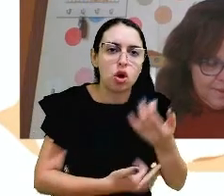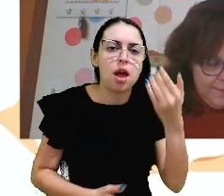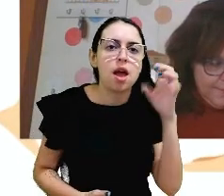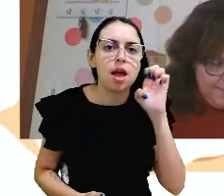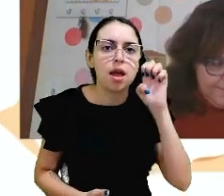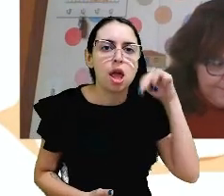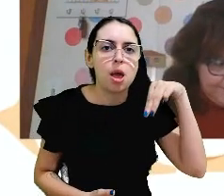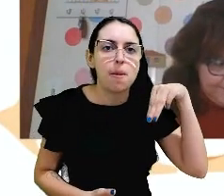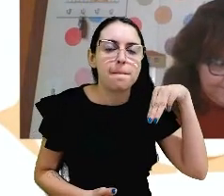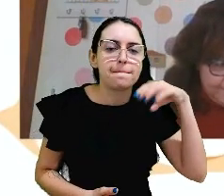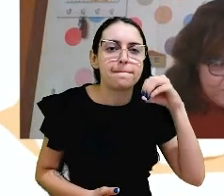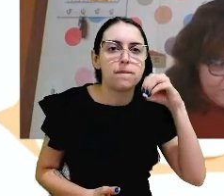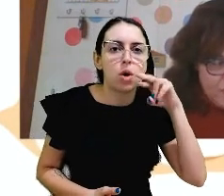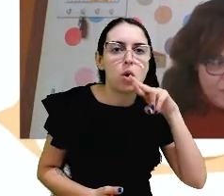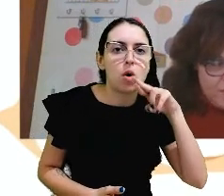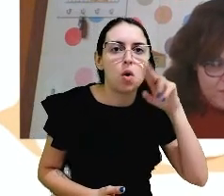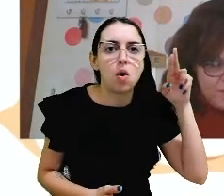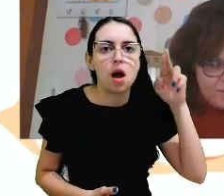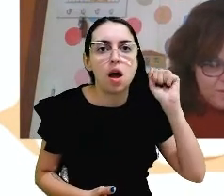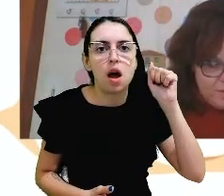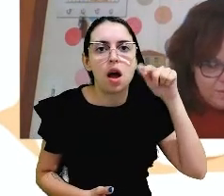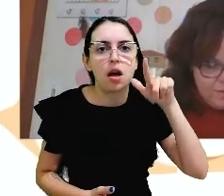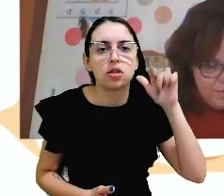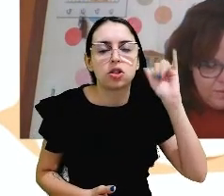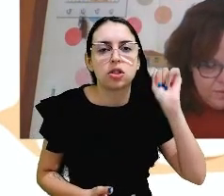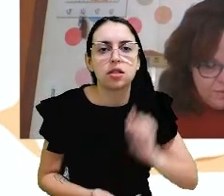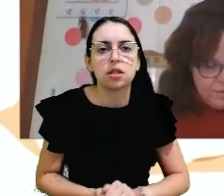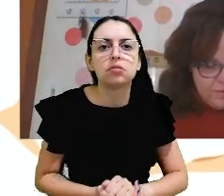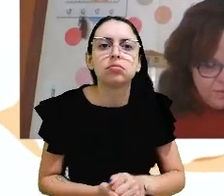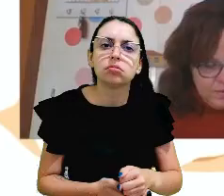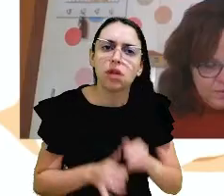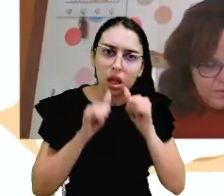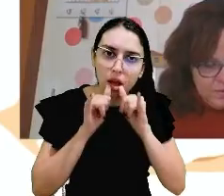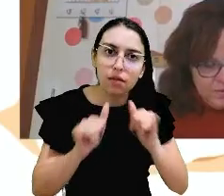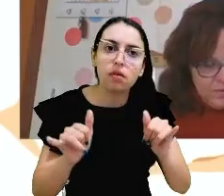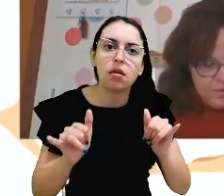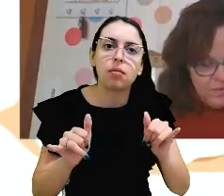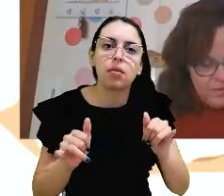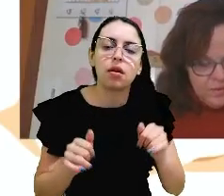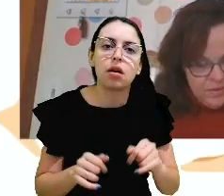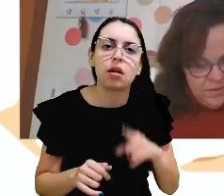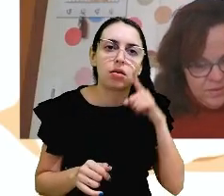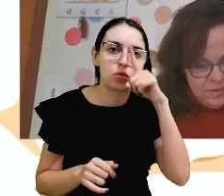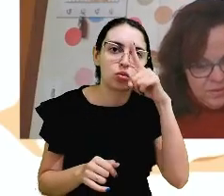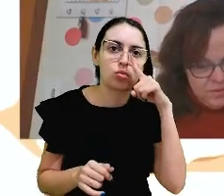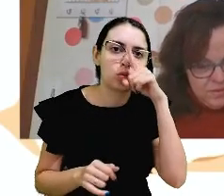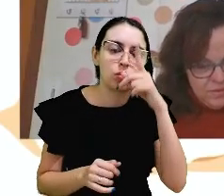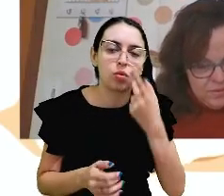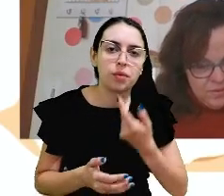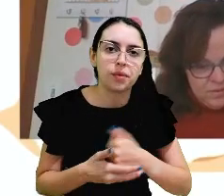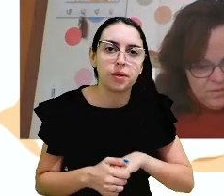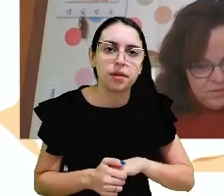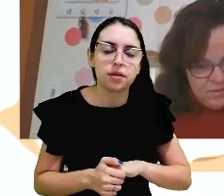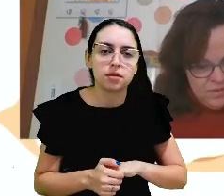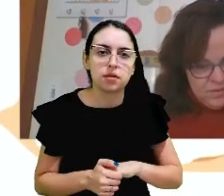escolha. Eu acho que elas estão sendo informadas que há maior risco de